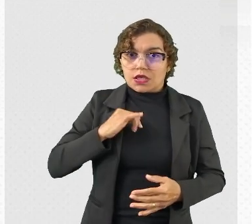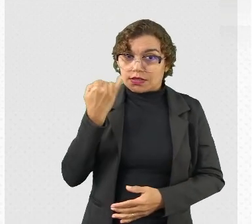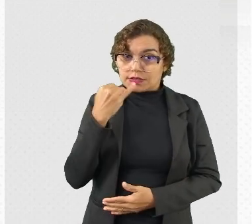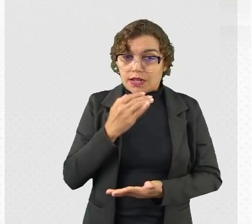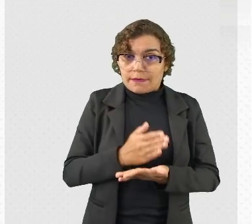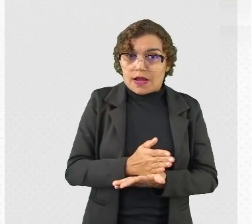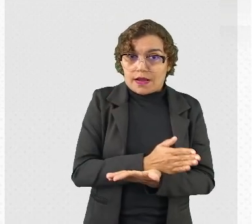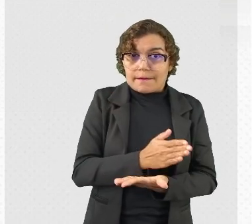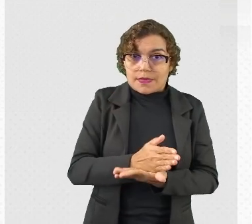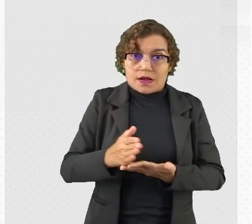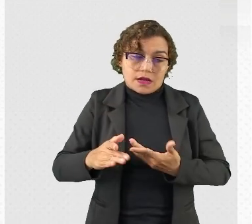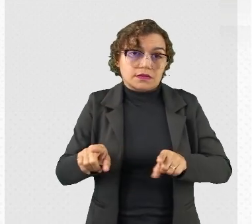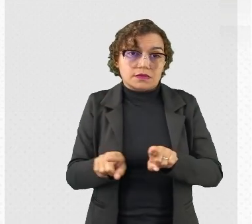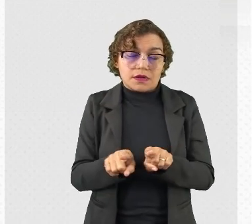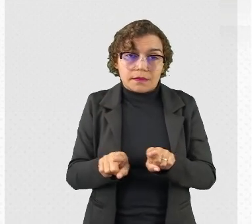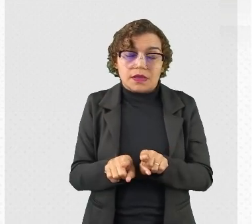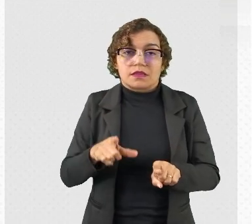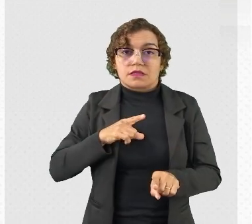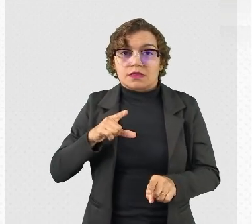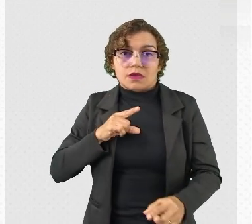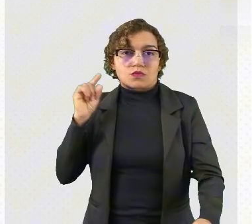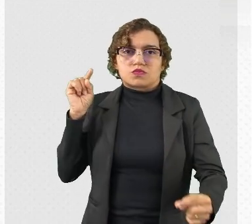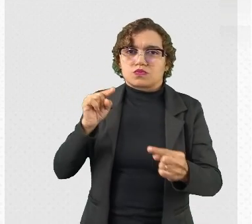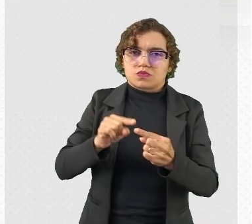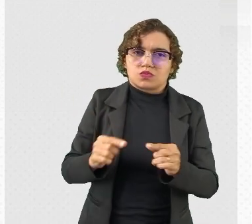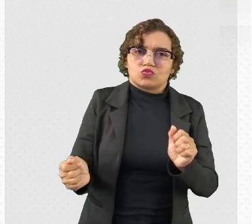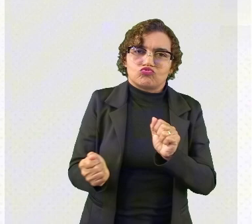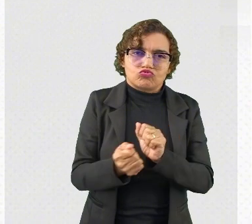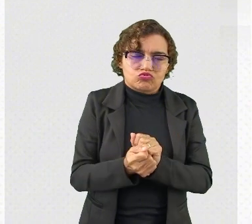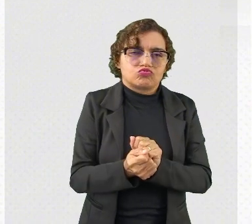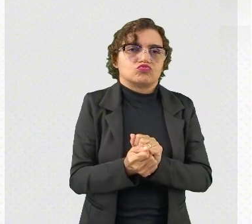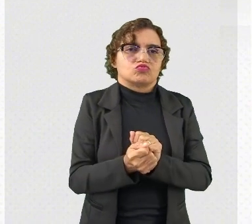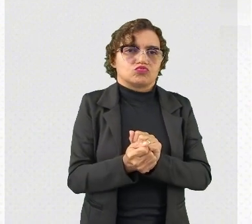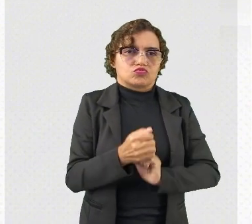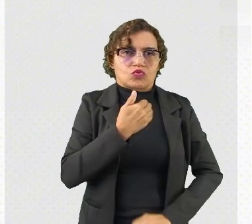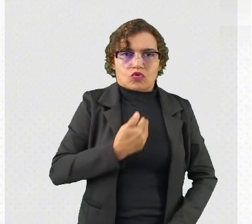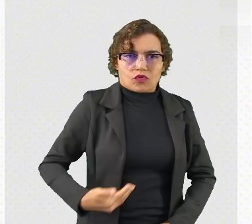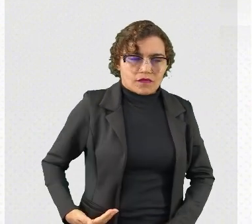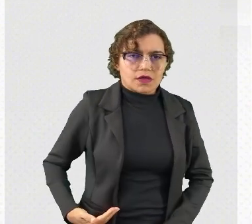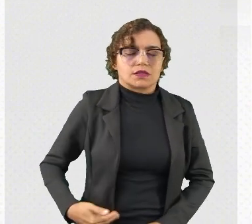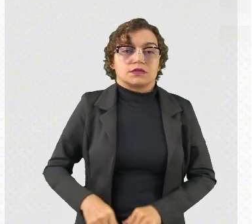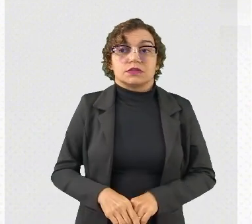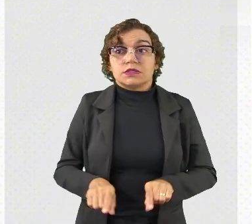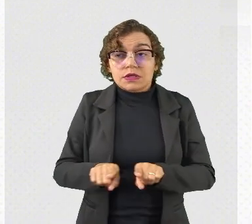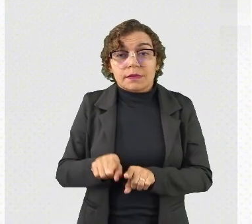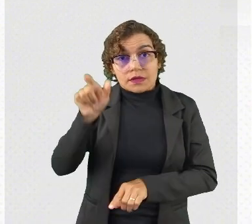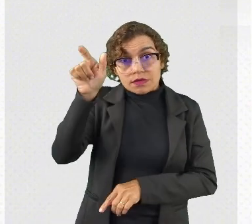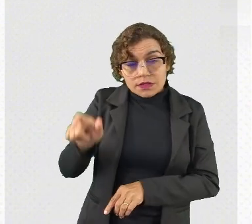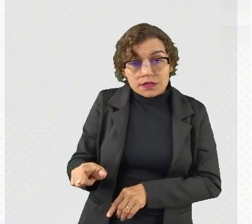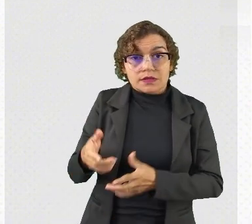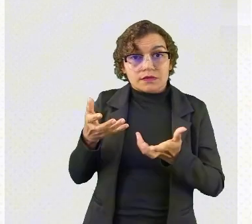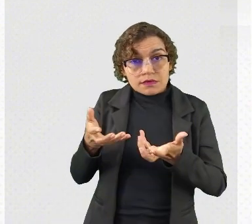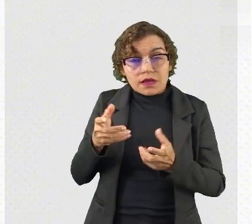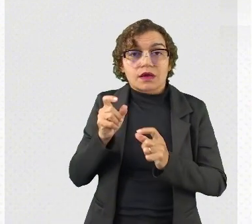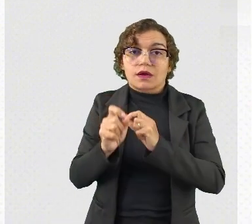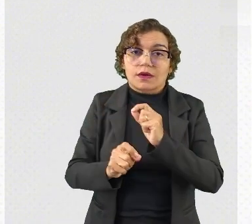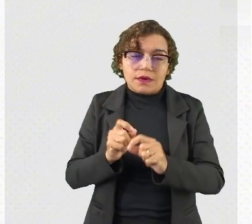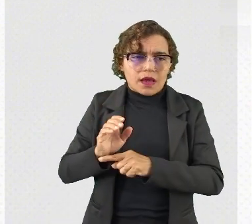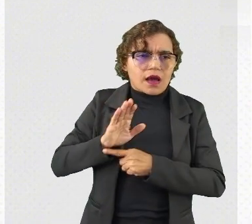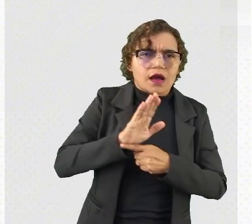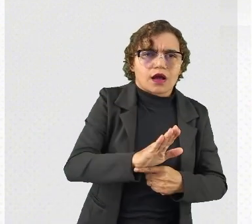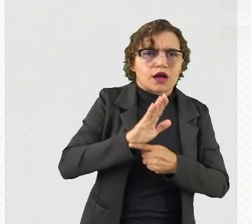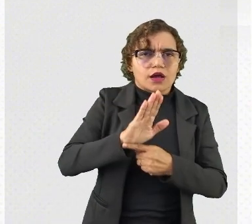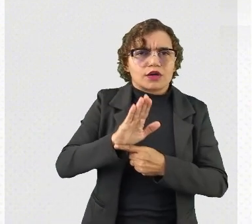quer ali também buscar o prestígio dele com os governantes e ele quer ali ajudar a